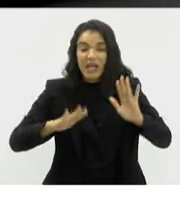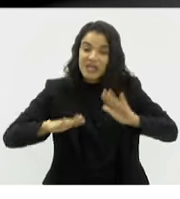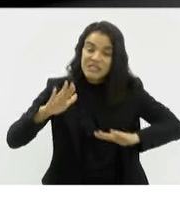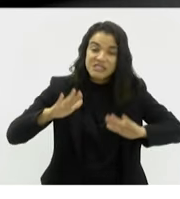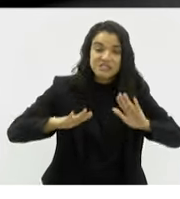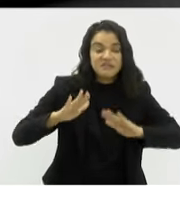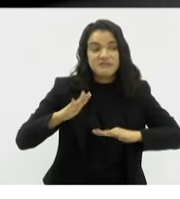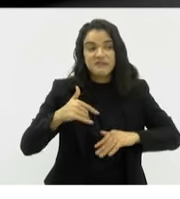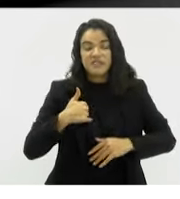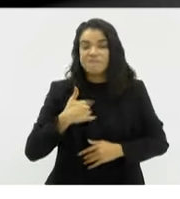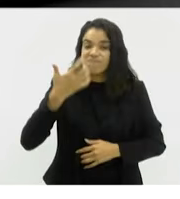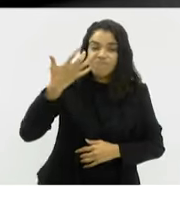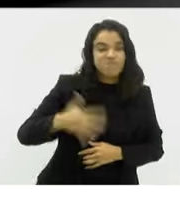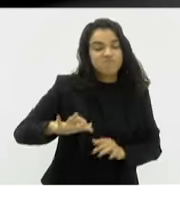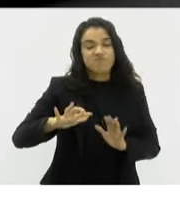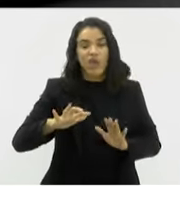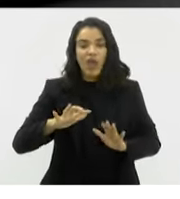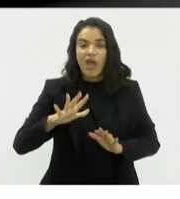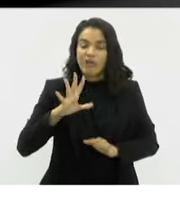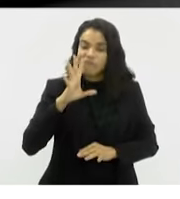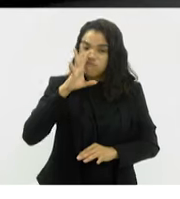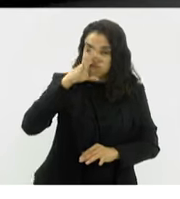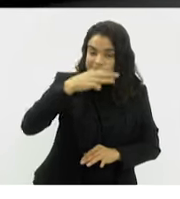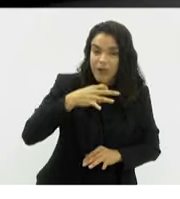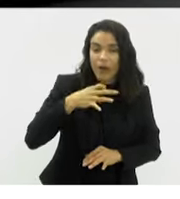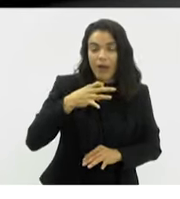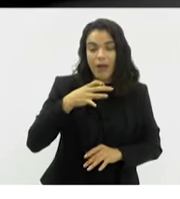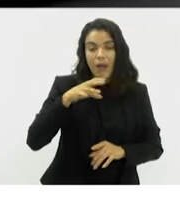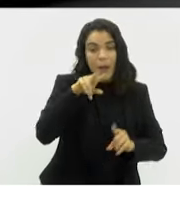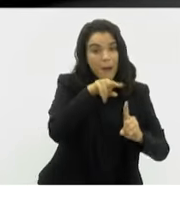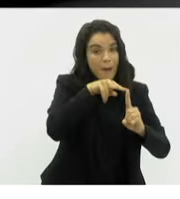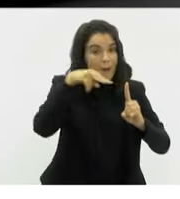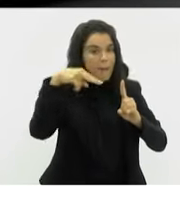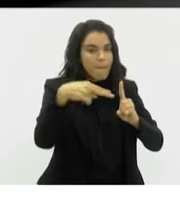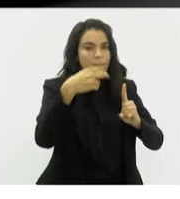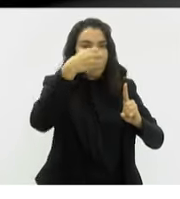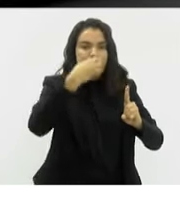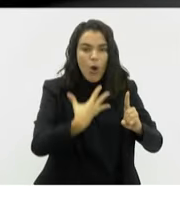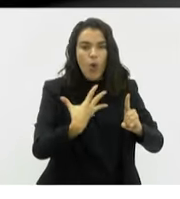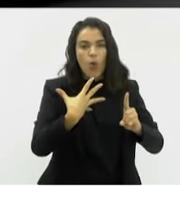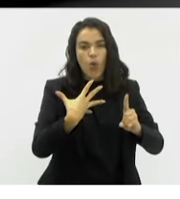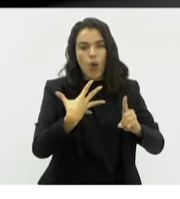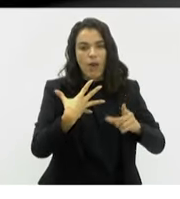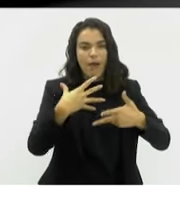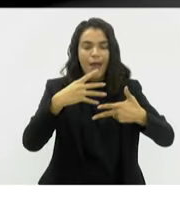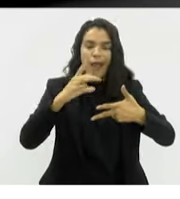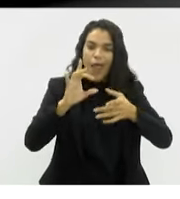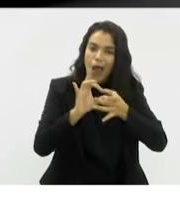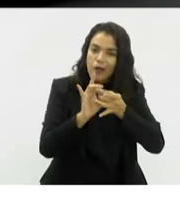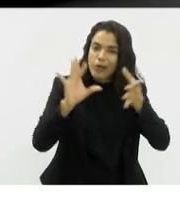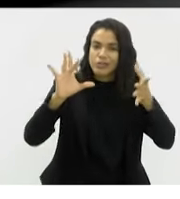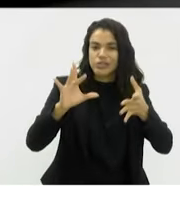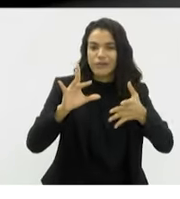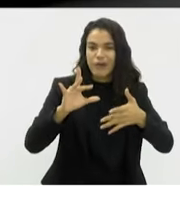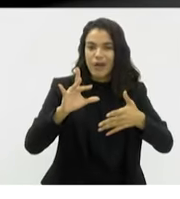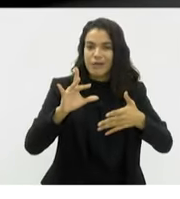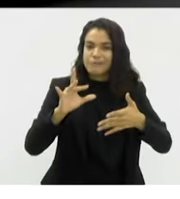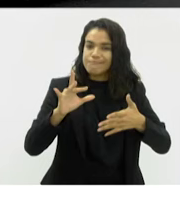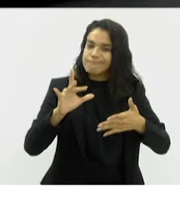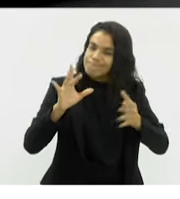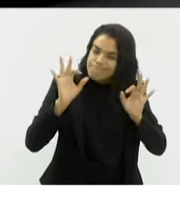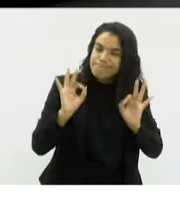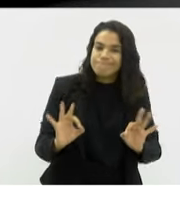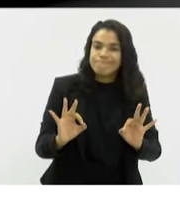os meus anseios, eu acho que a visão correta era ser TIL. A lei autorizativa